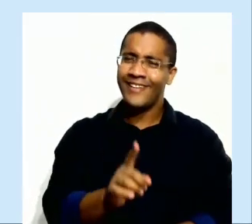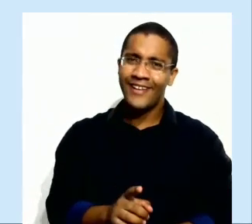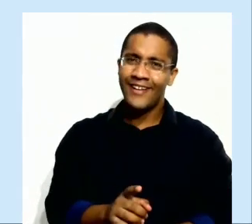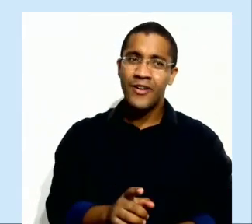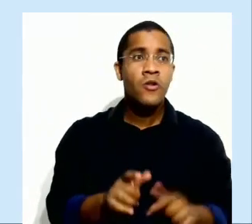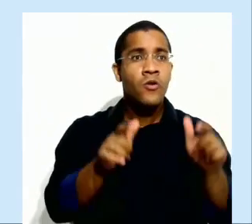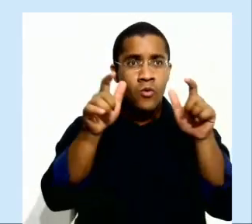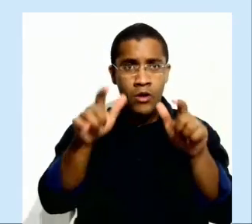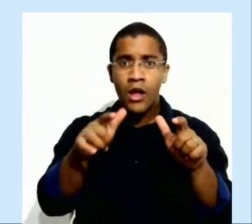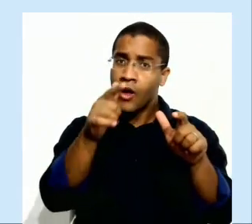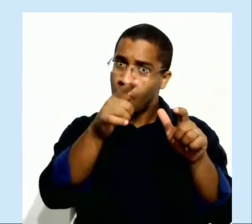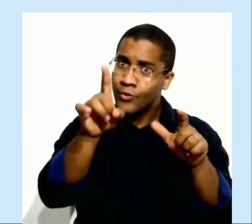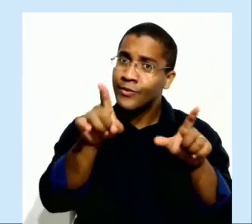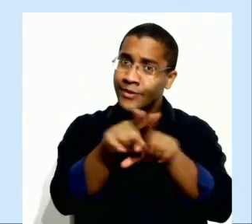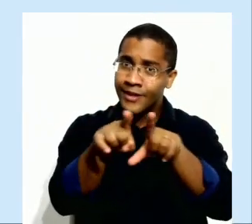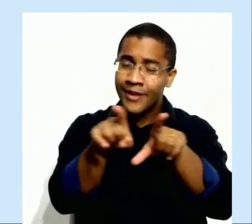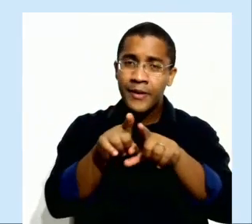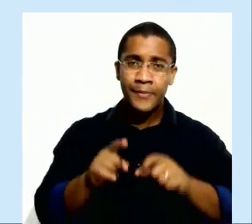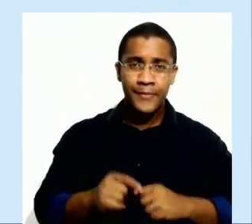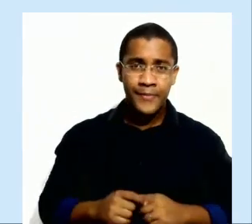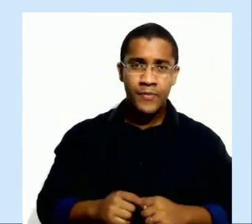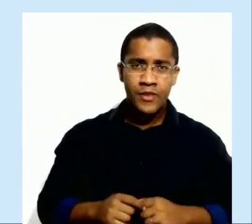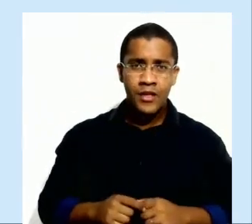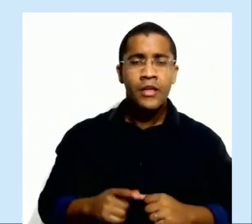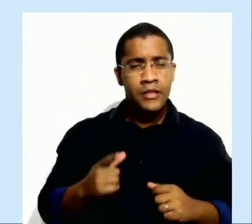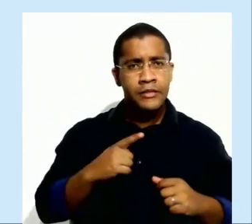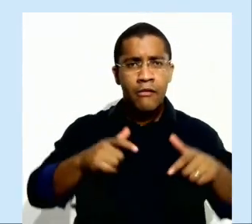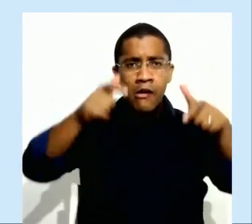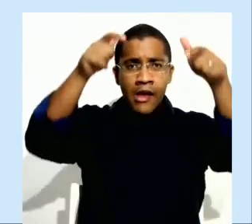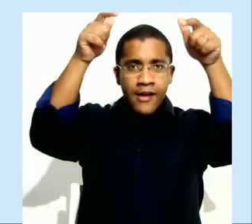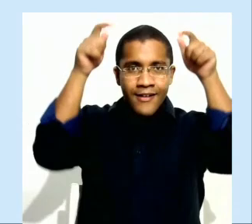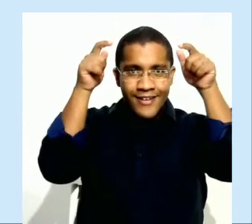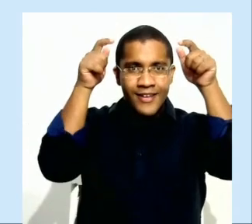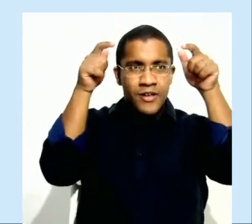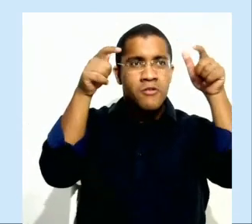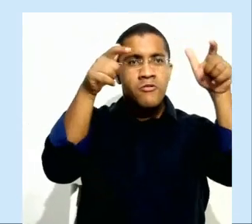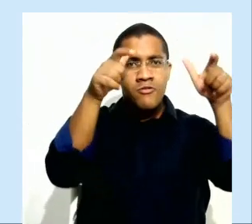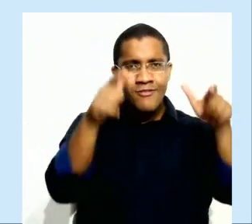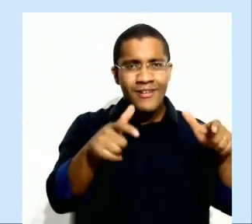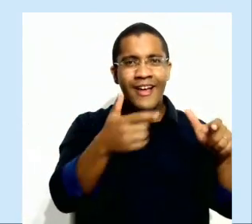é só no Egito que vocês vão ter os faraós. Então, nos outros reinos